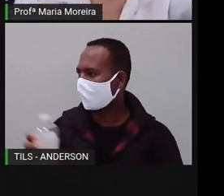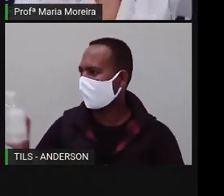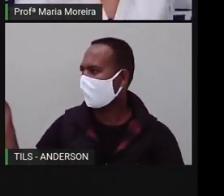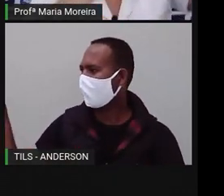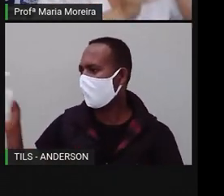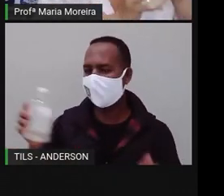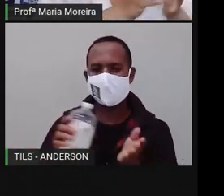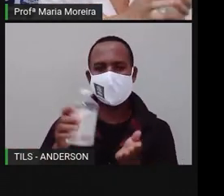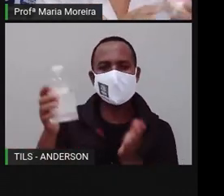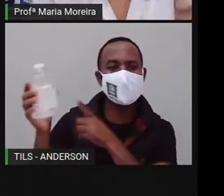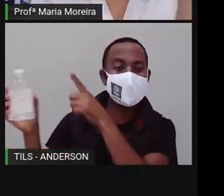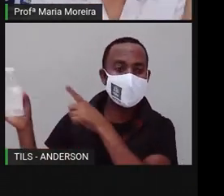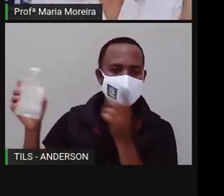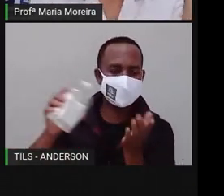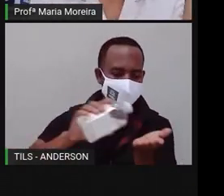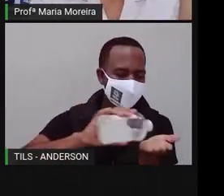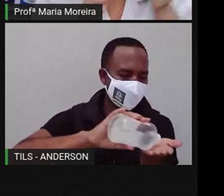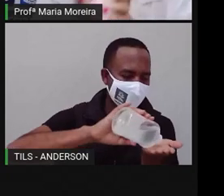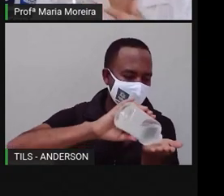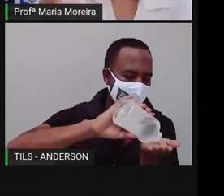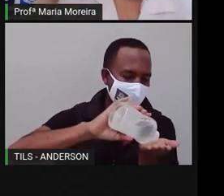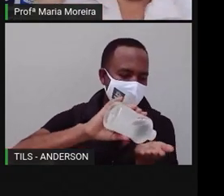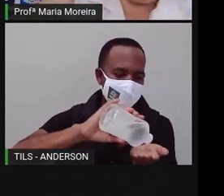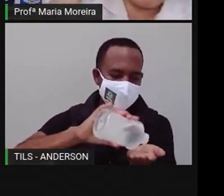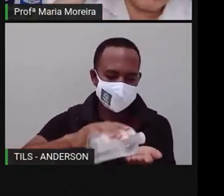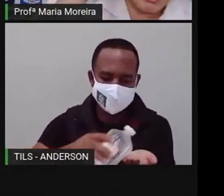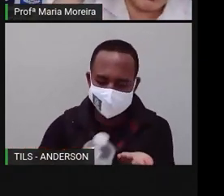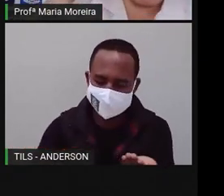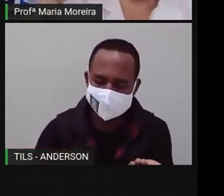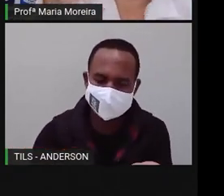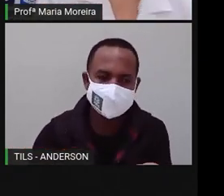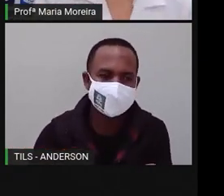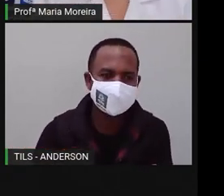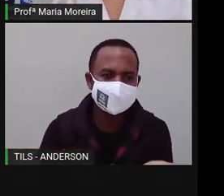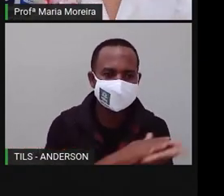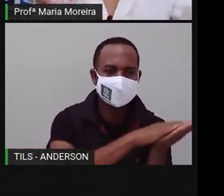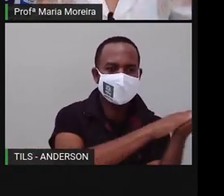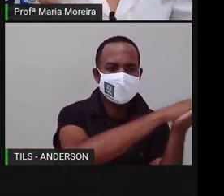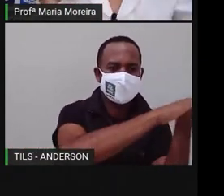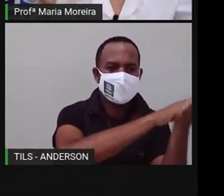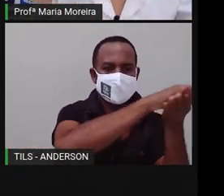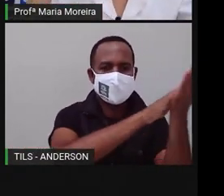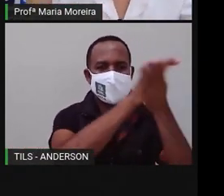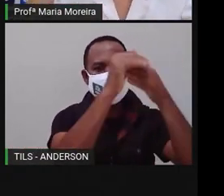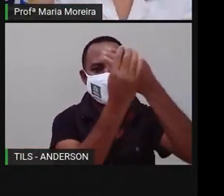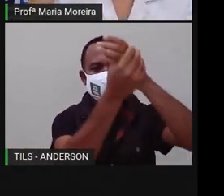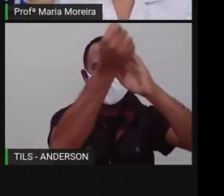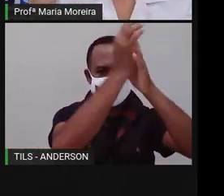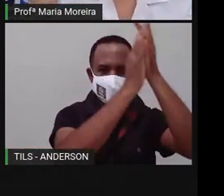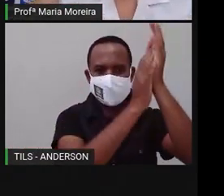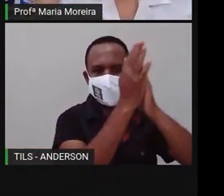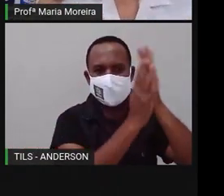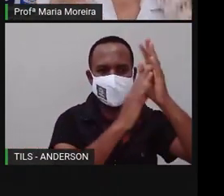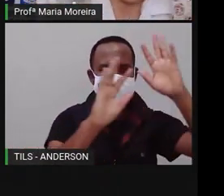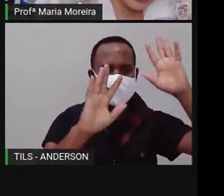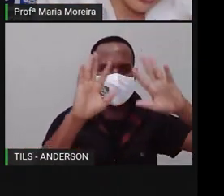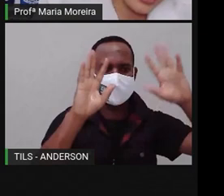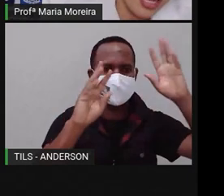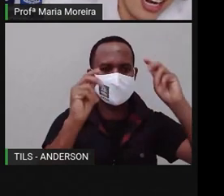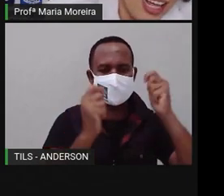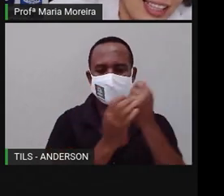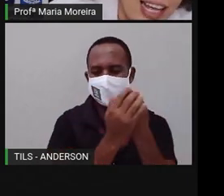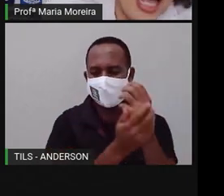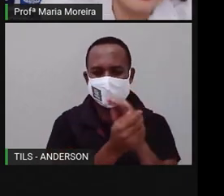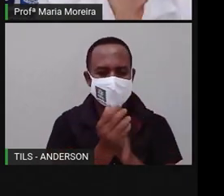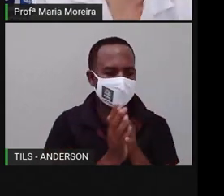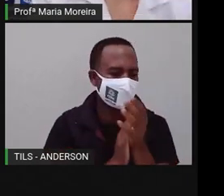que o linguarudo do Anderson não fale. Álcool em gel. Ainda bem que o teu fone tá fechado. Ó, e